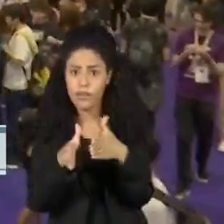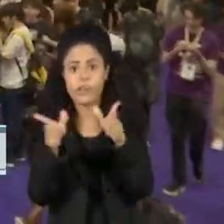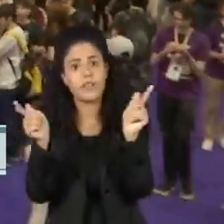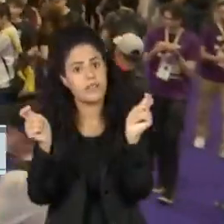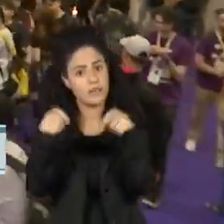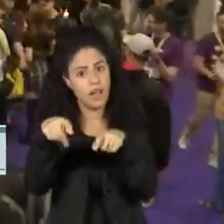a gente tem hoje dentro desse mercado